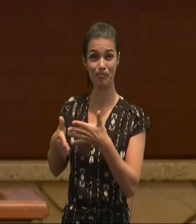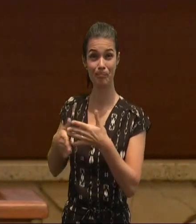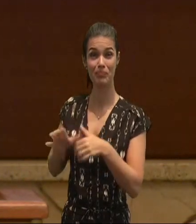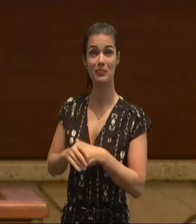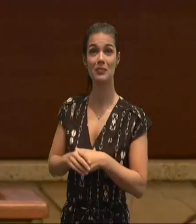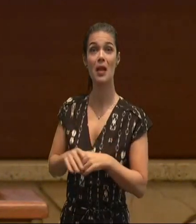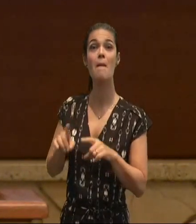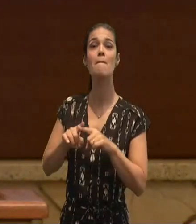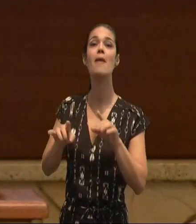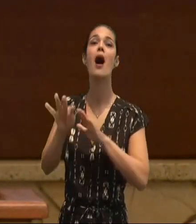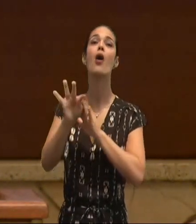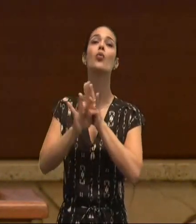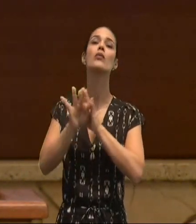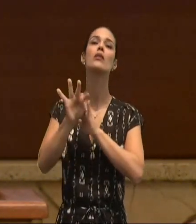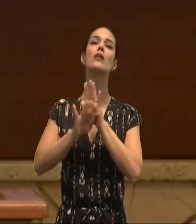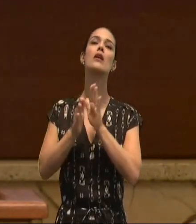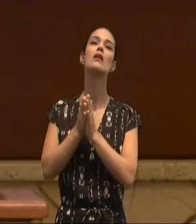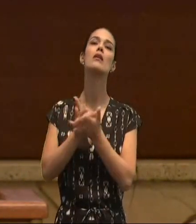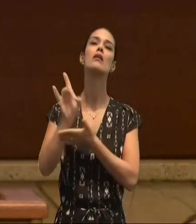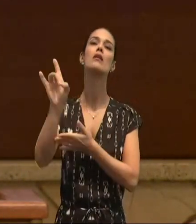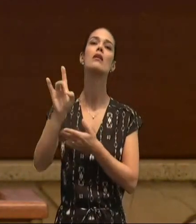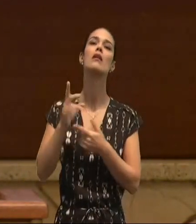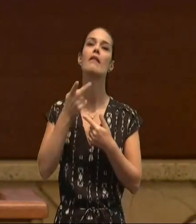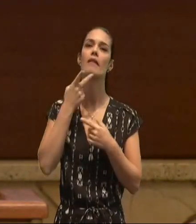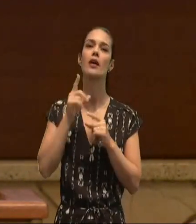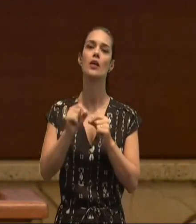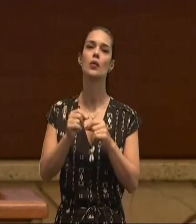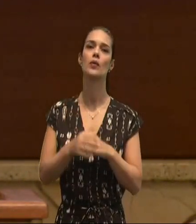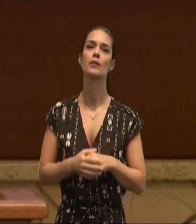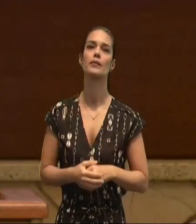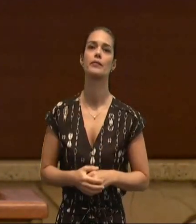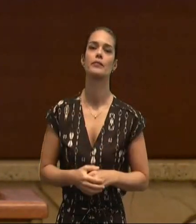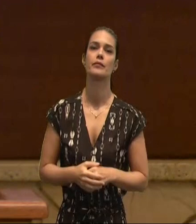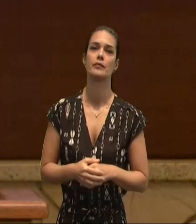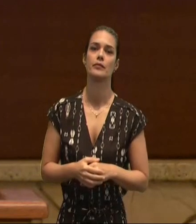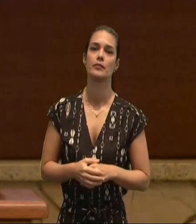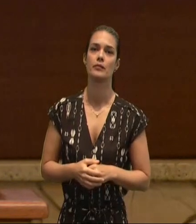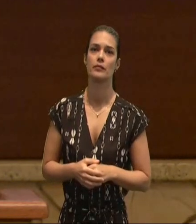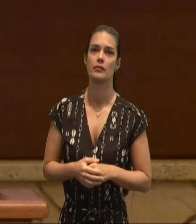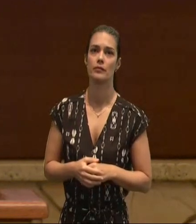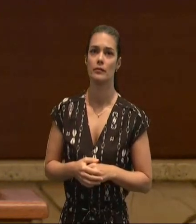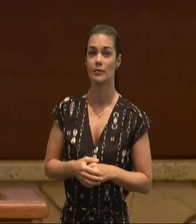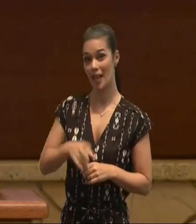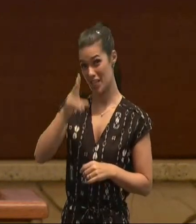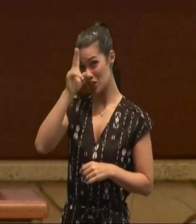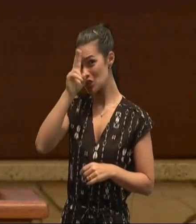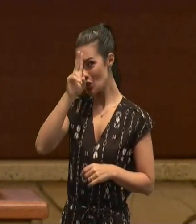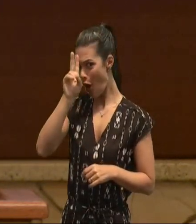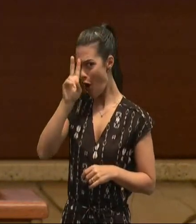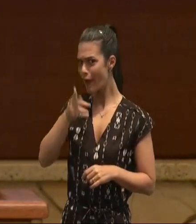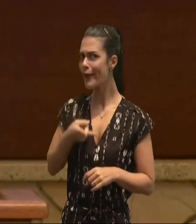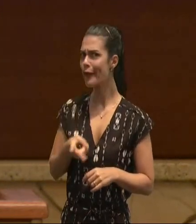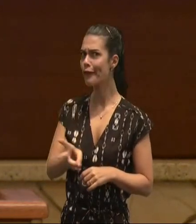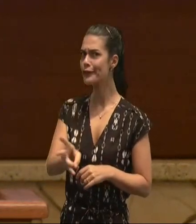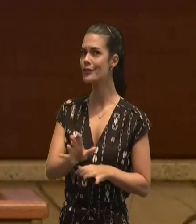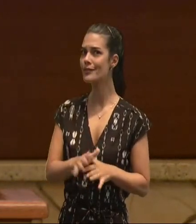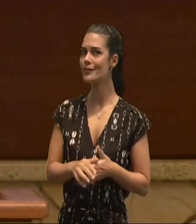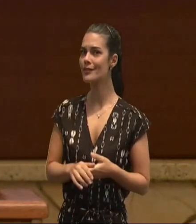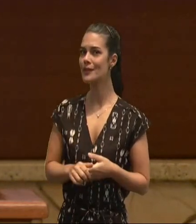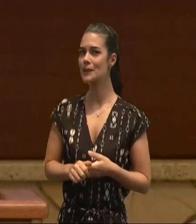Mas o texto bíblico, fazendo uma menção da continuidade desta história, meu irmão, minha irmã,